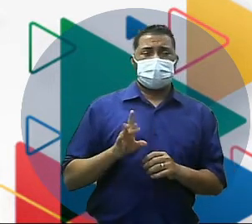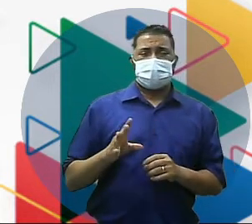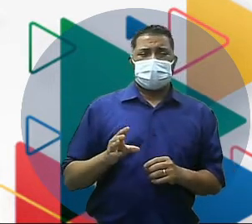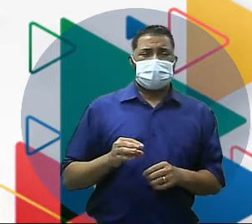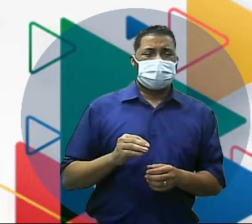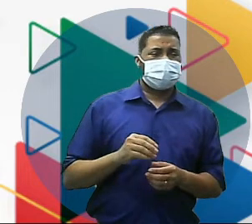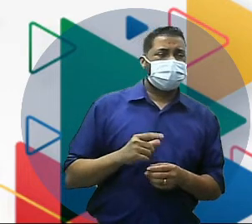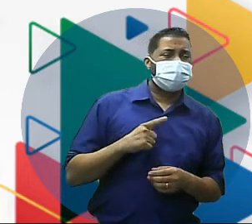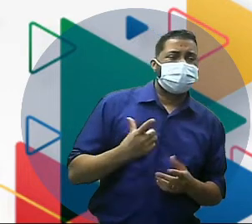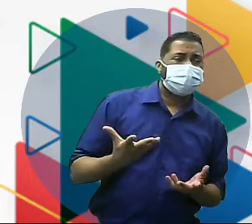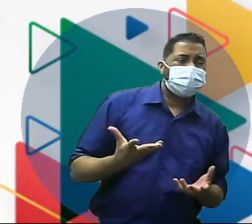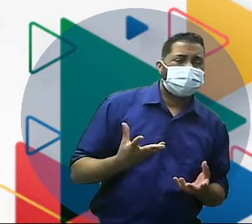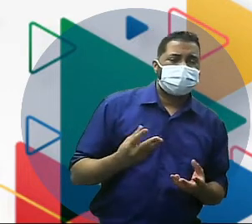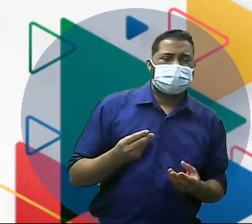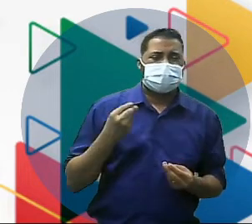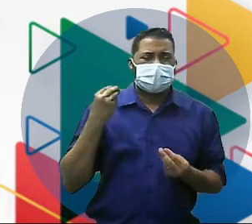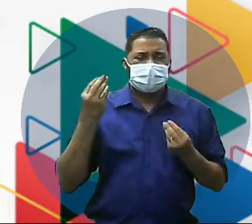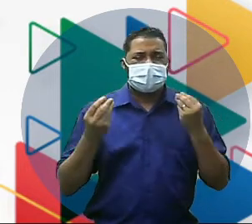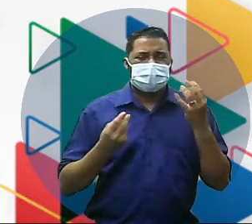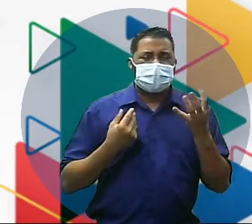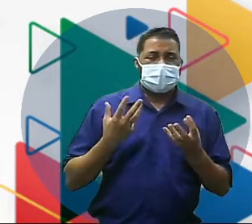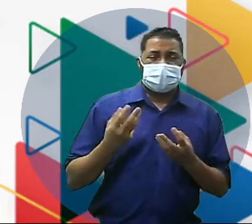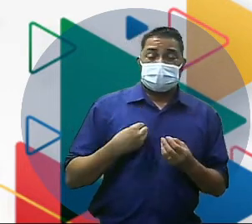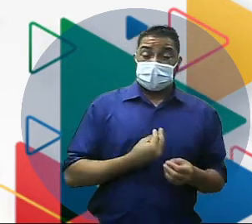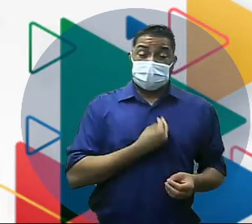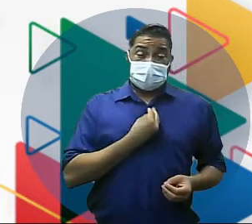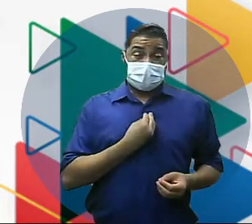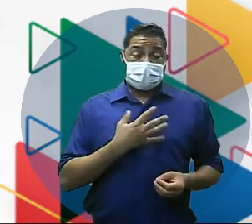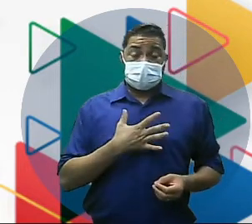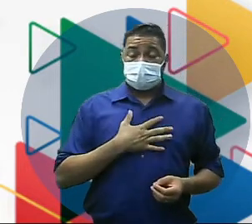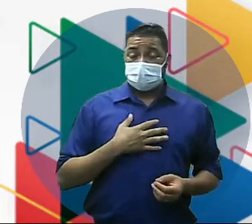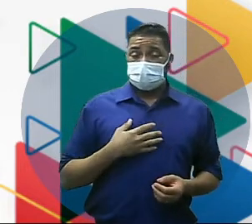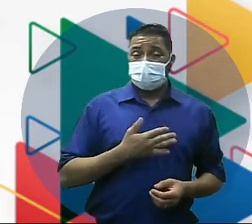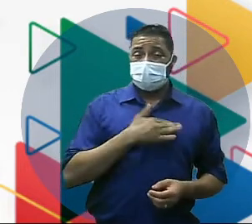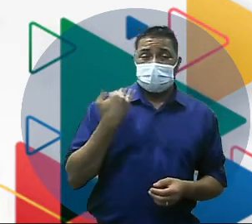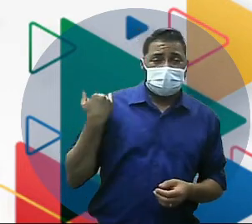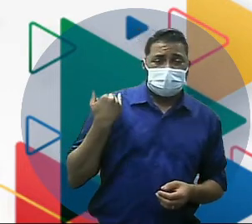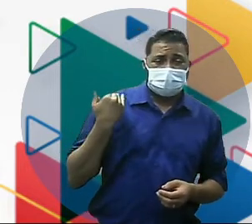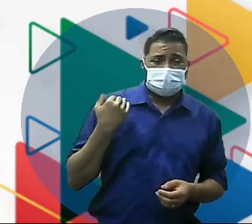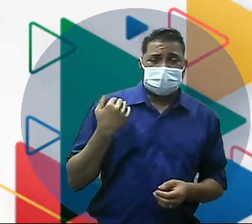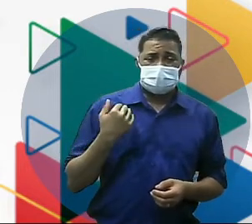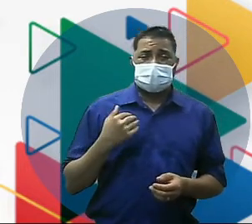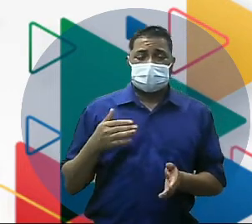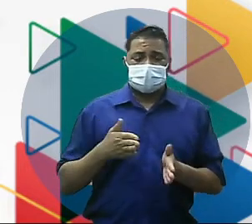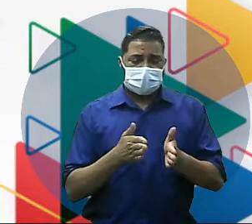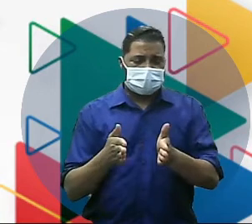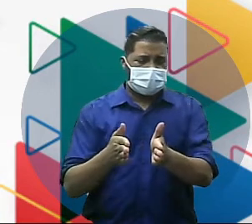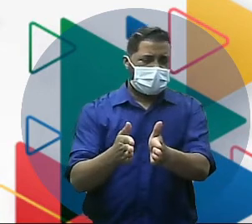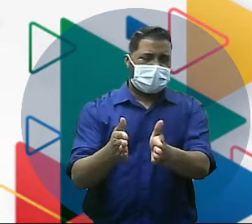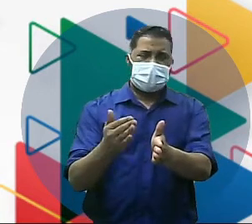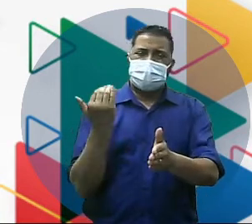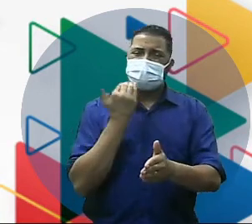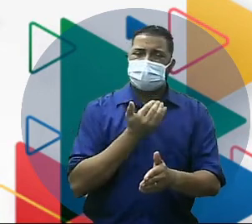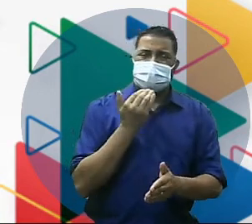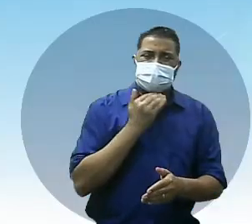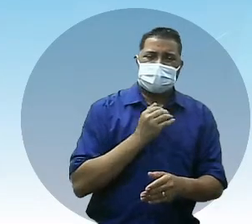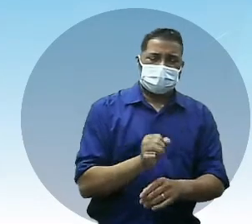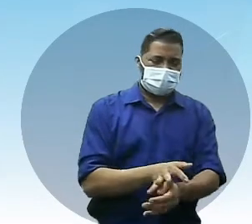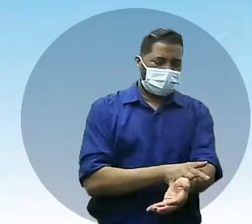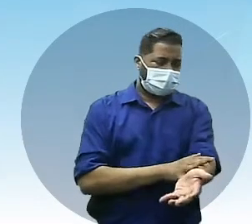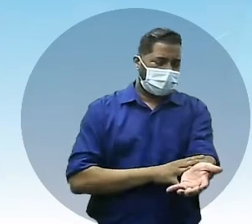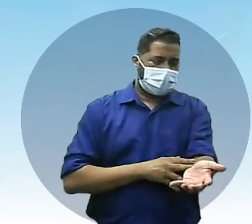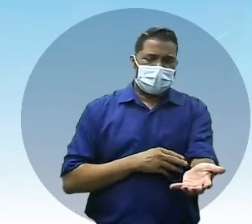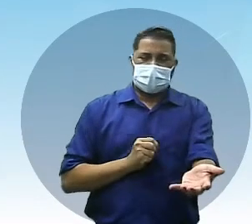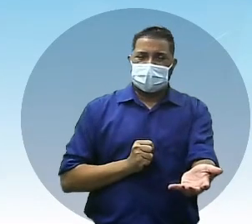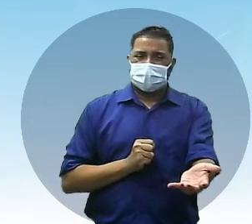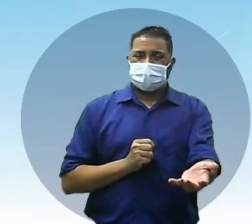gemido. Minha vida, meus mortos, meus caminhos tortos, meu sangue latino. Isso na